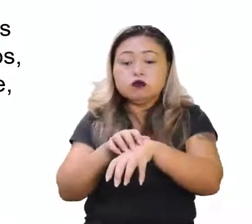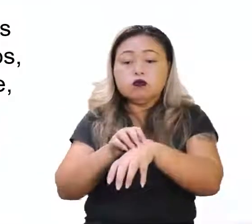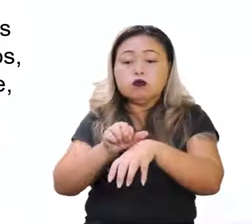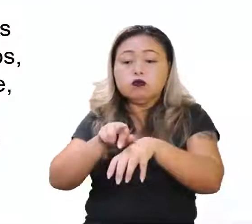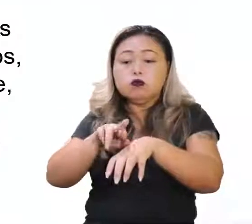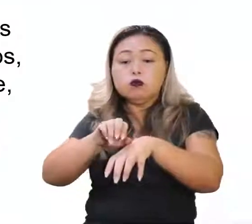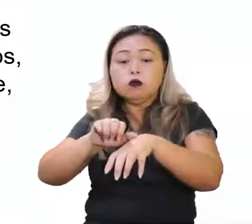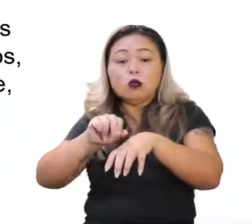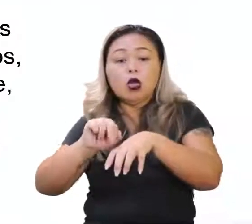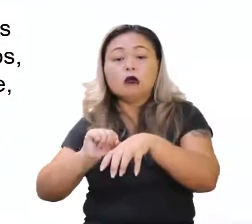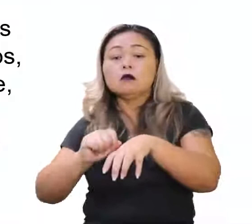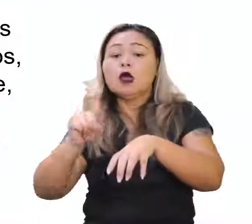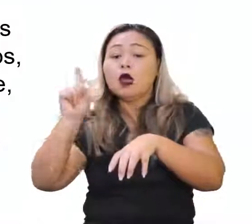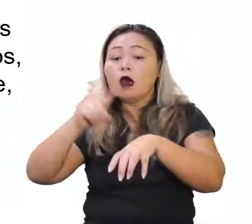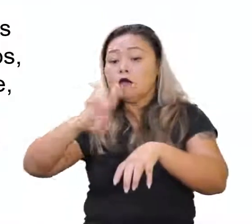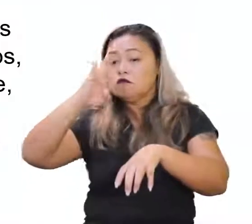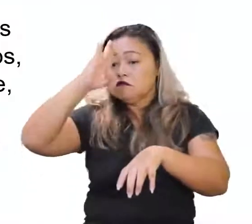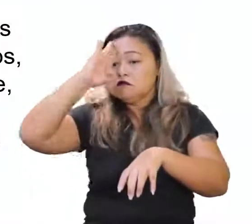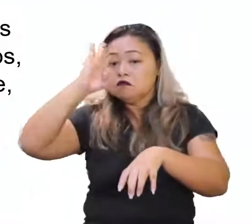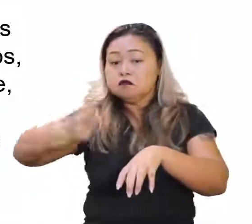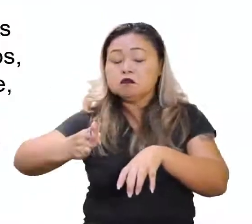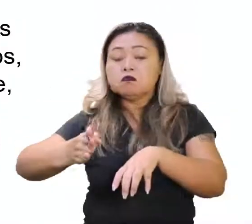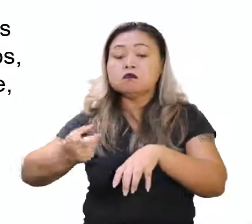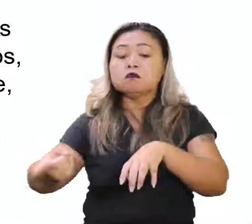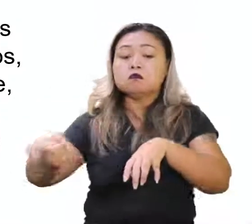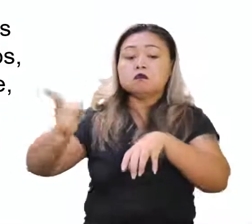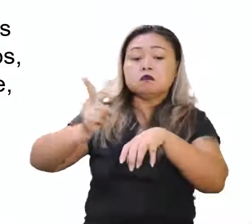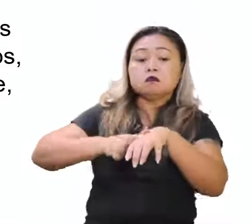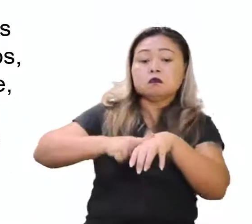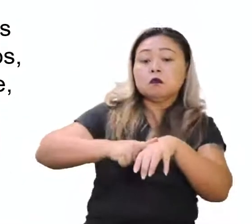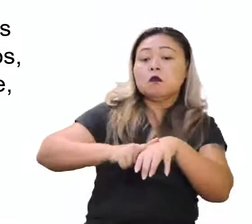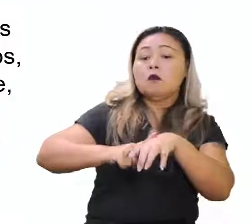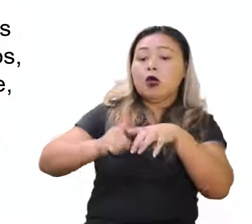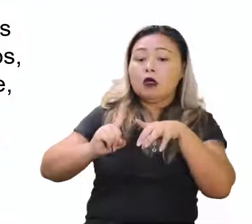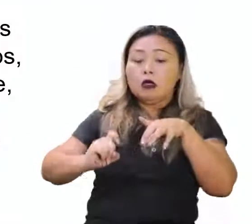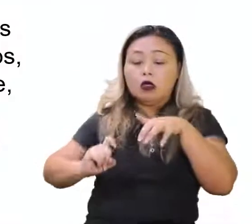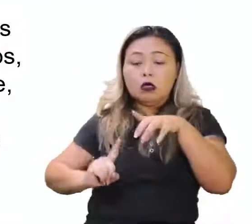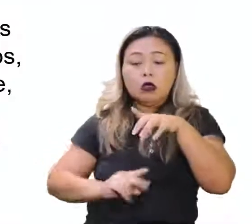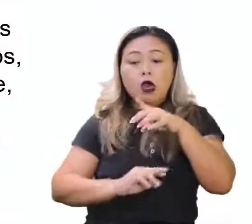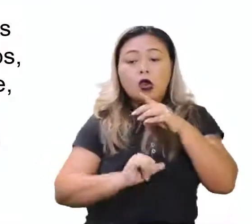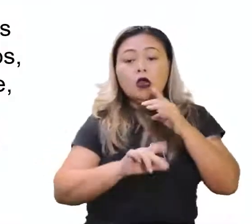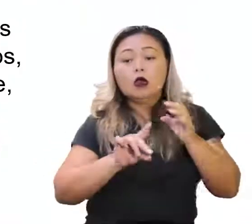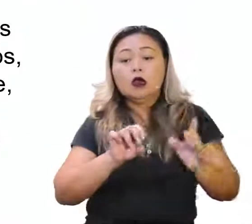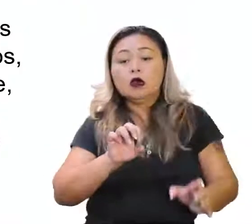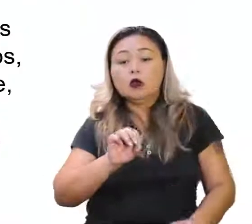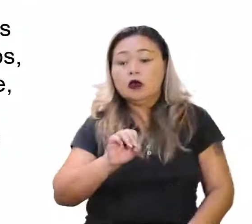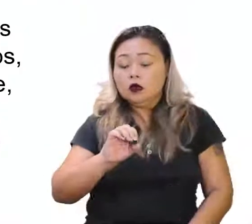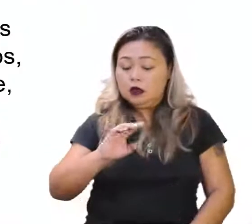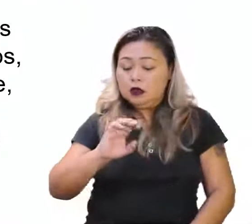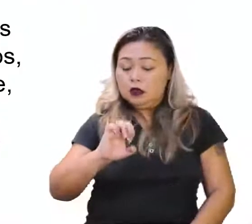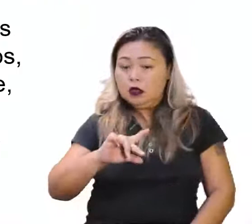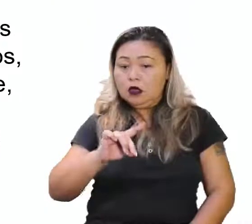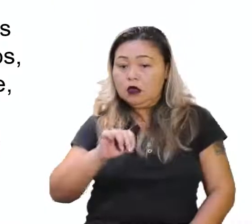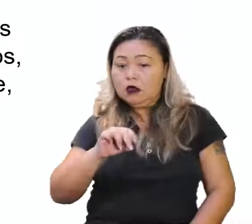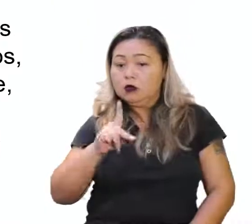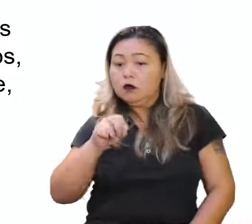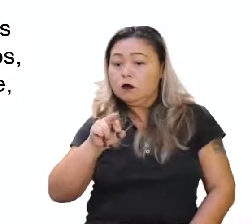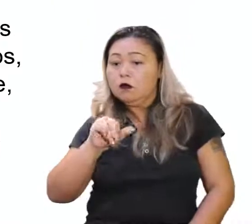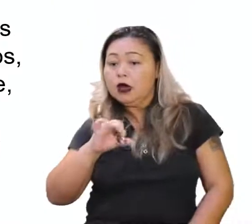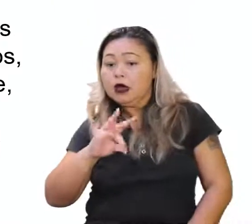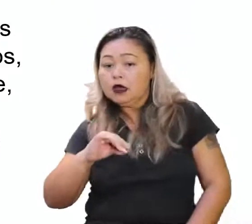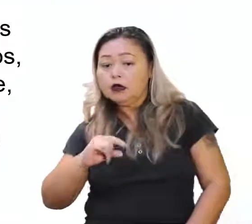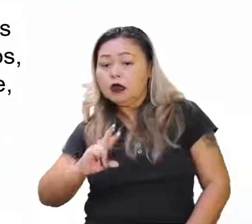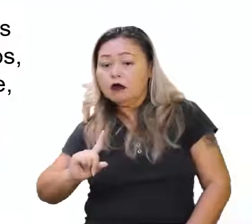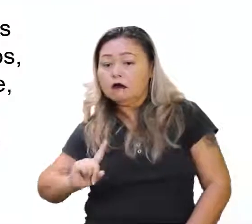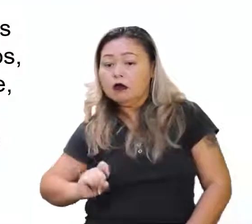sarnas, principalmente causadas por endoparasitas, que baixa o sistema imunológico,